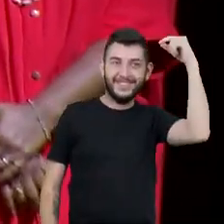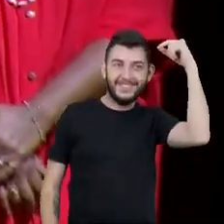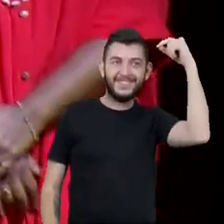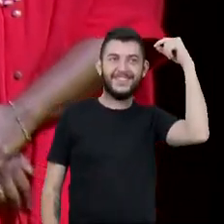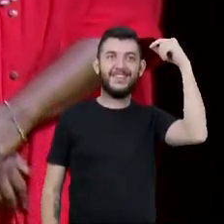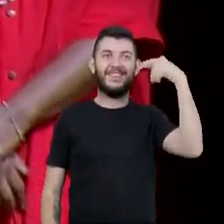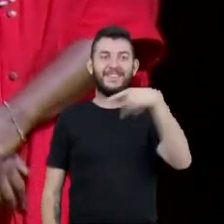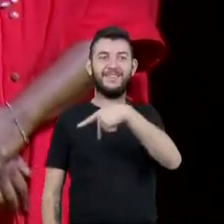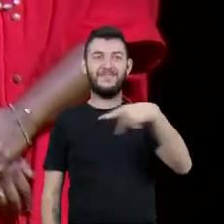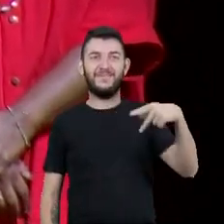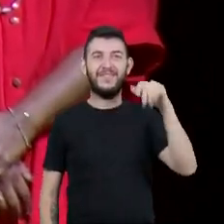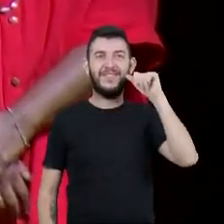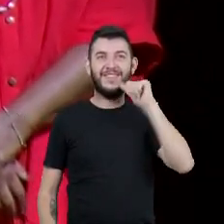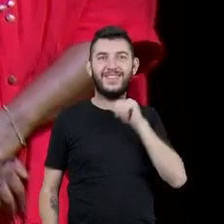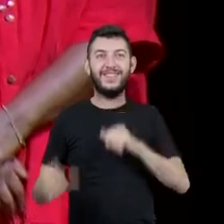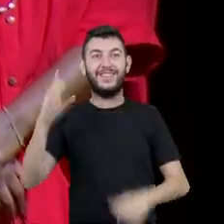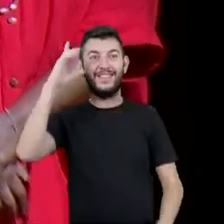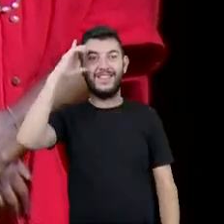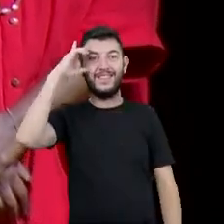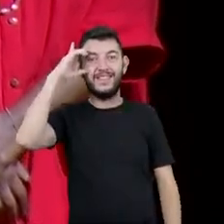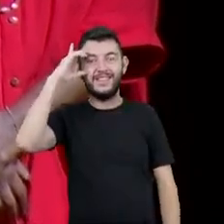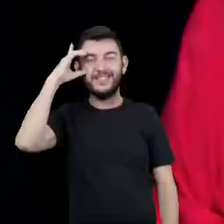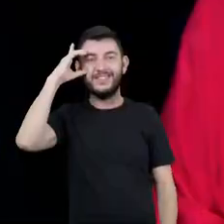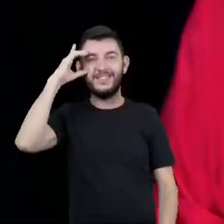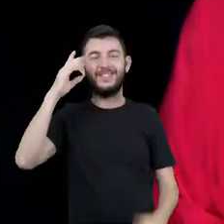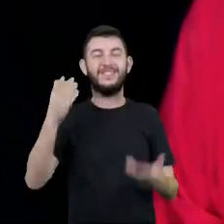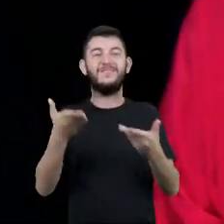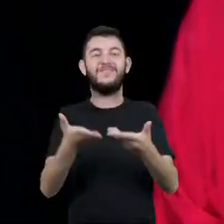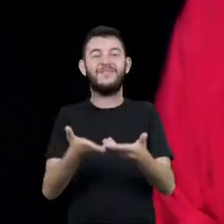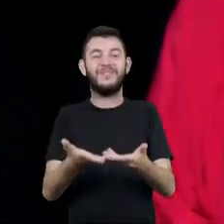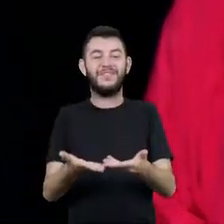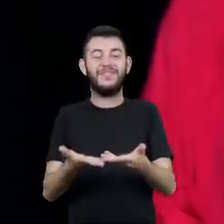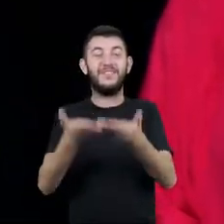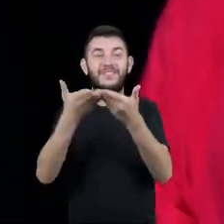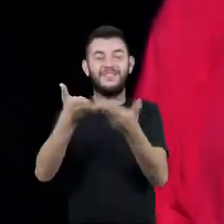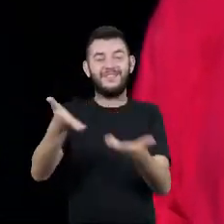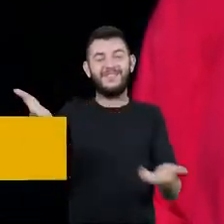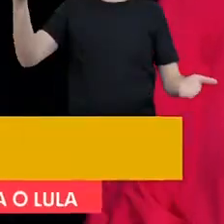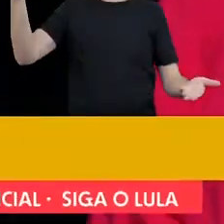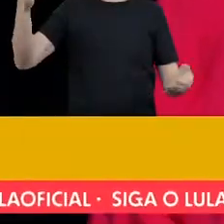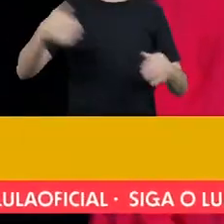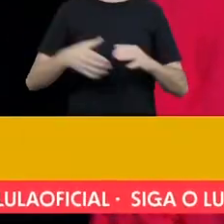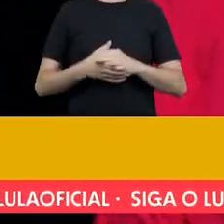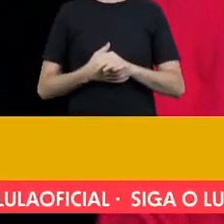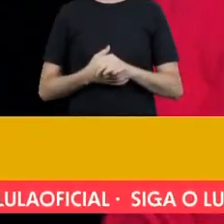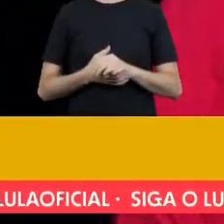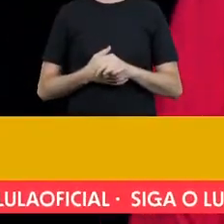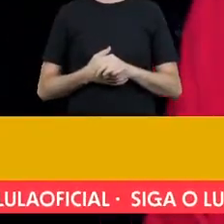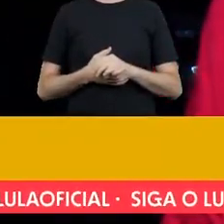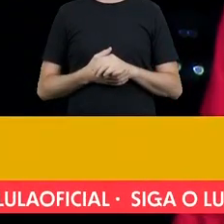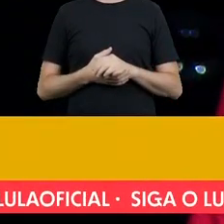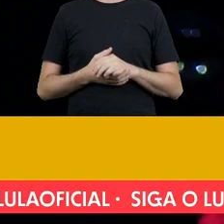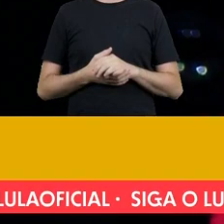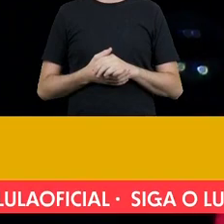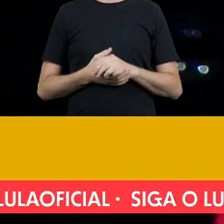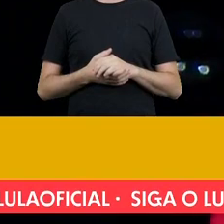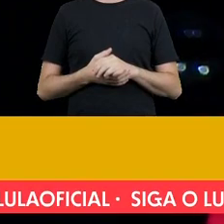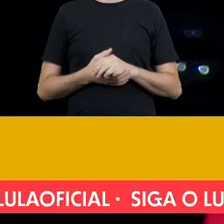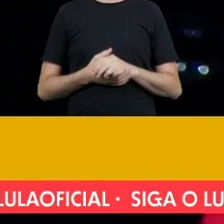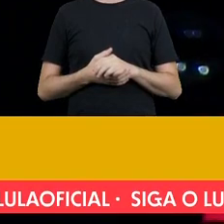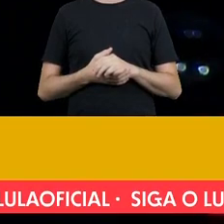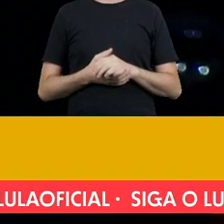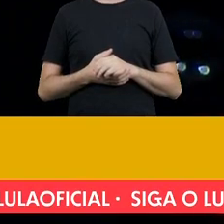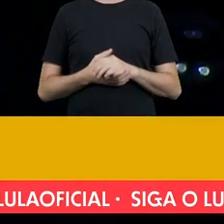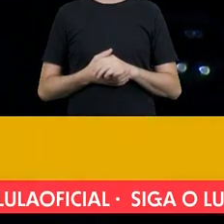a todos e a todas e todos. Bom, eu sou um jovem